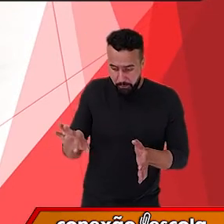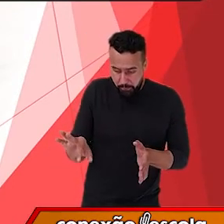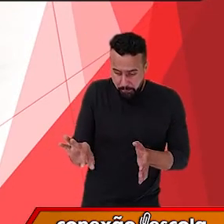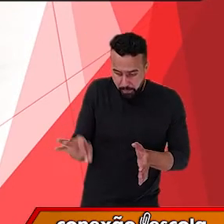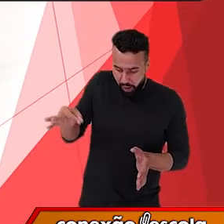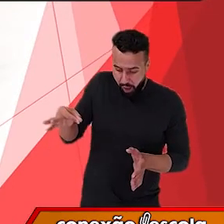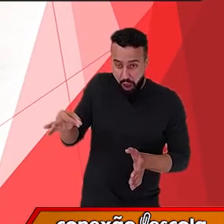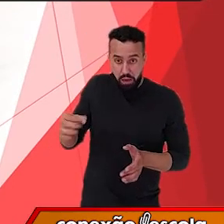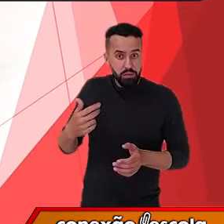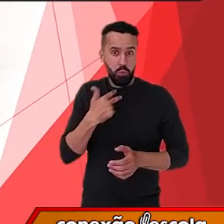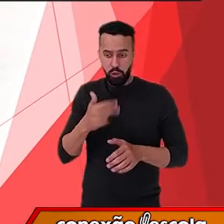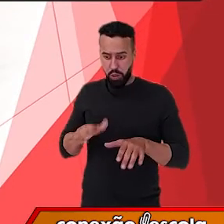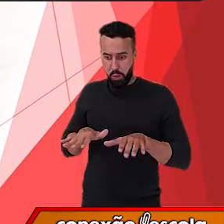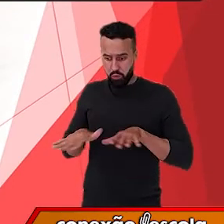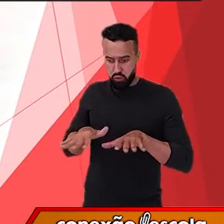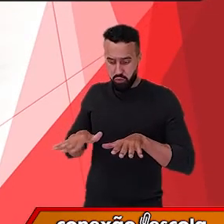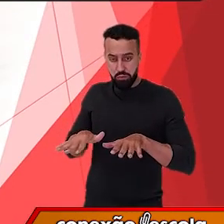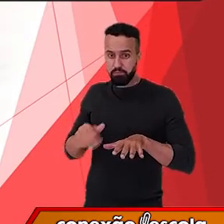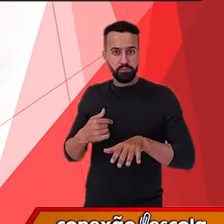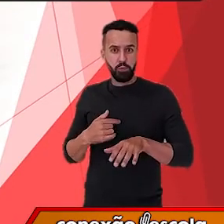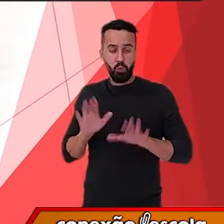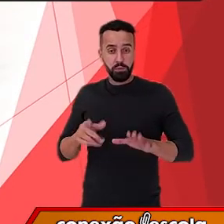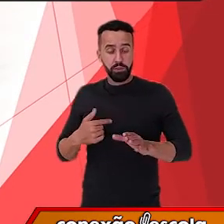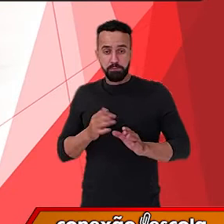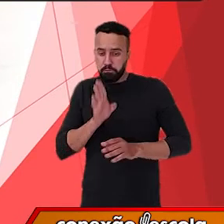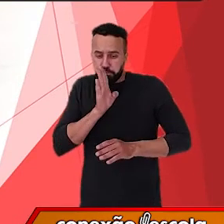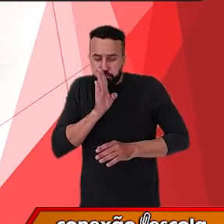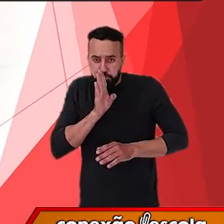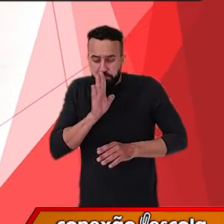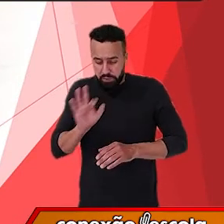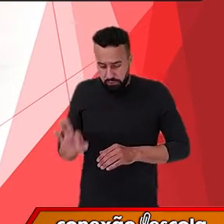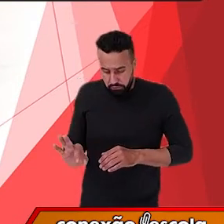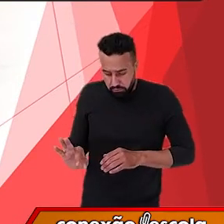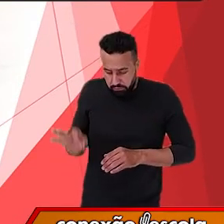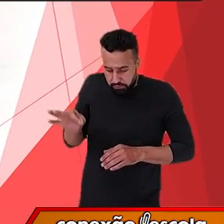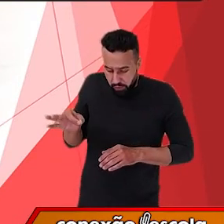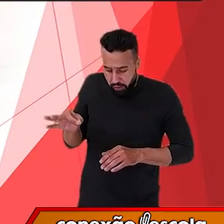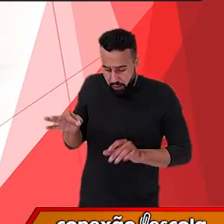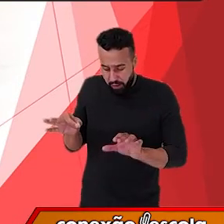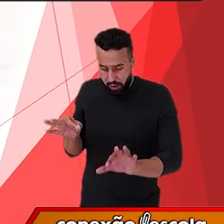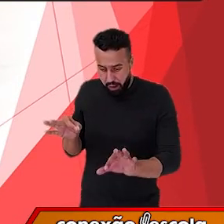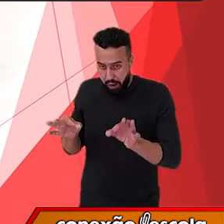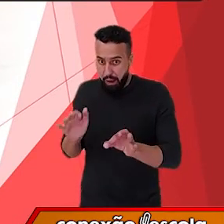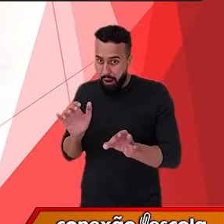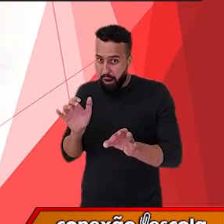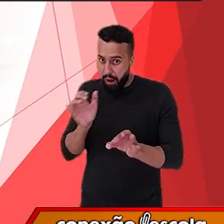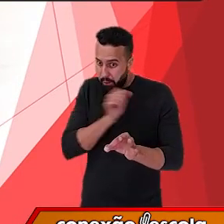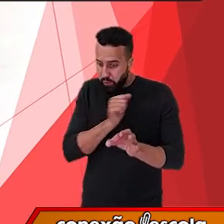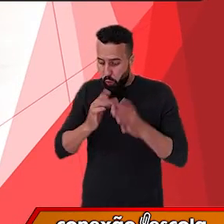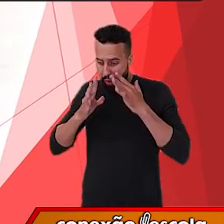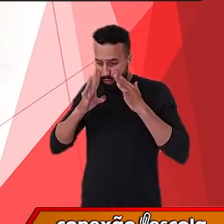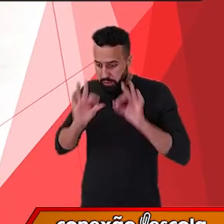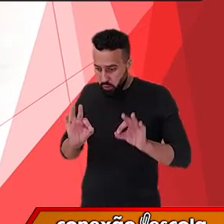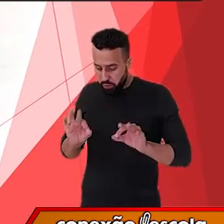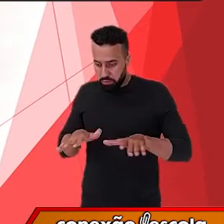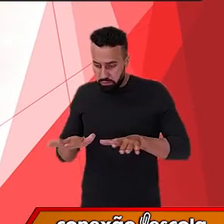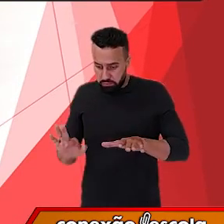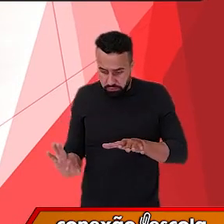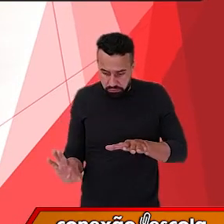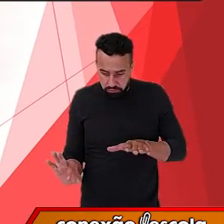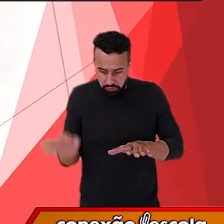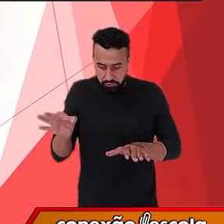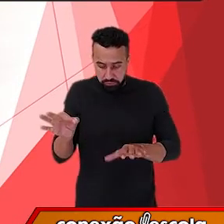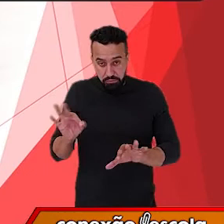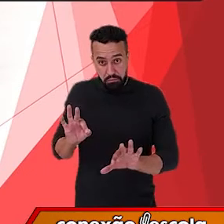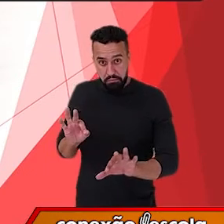não pode movimentar as demais. Para você conseguir isso, você precisa de precisão e coordenação motora nas